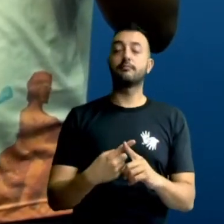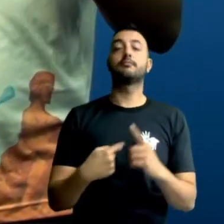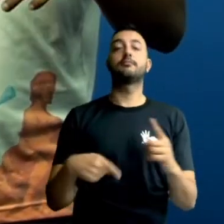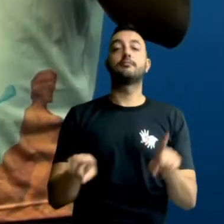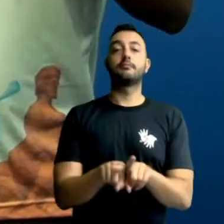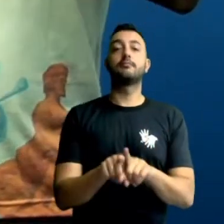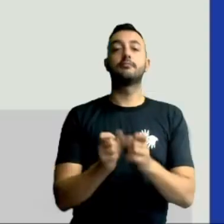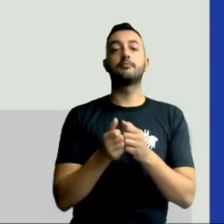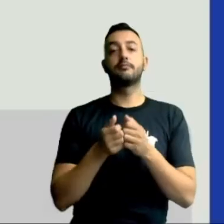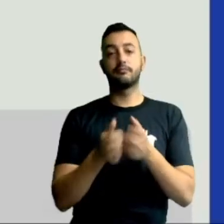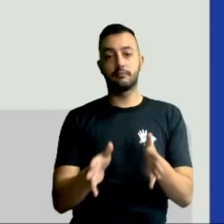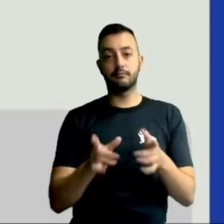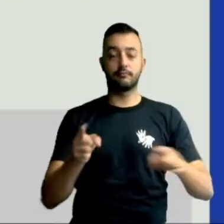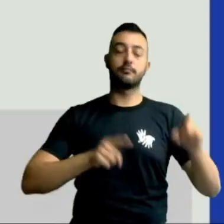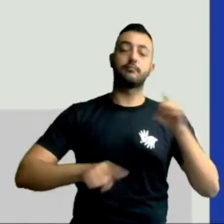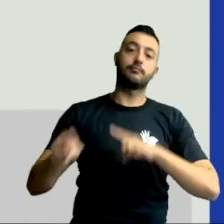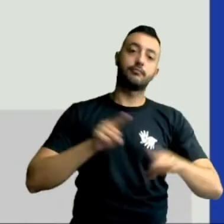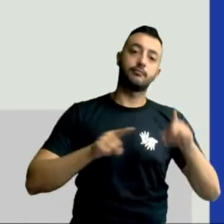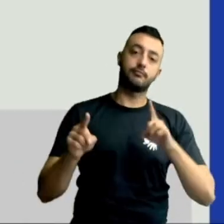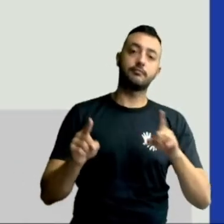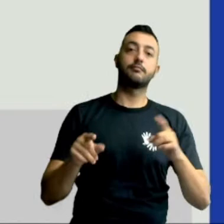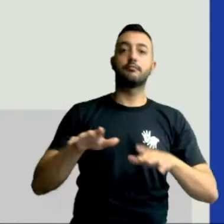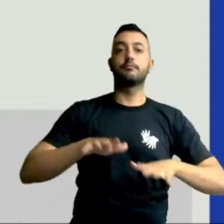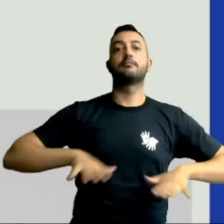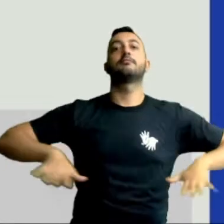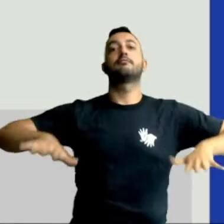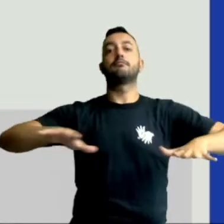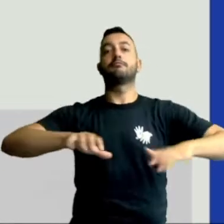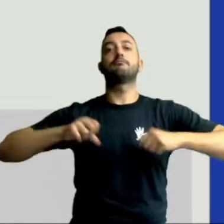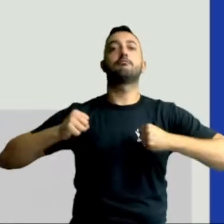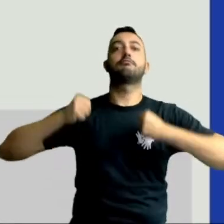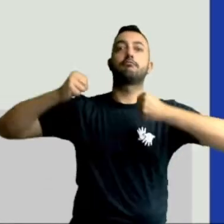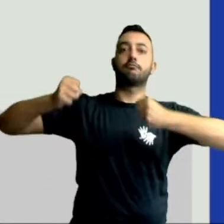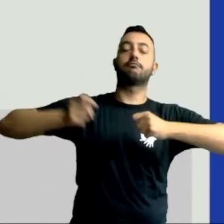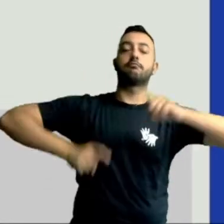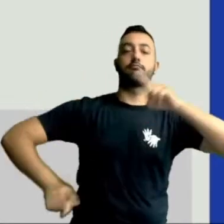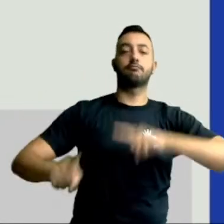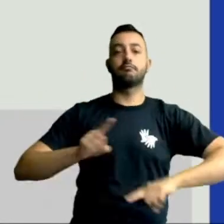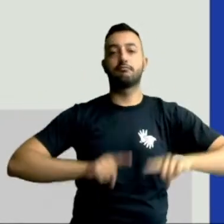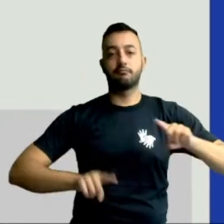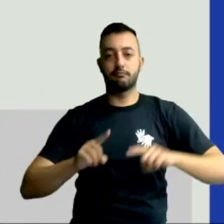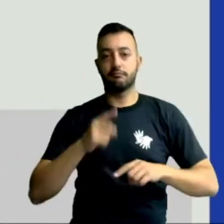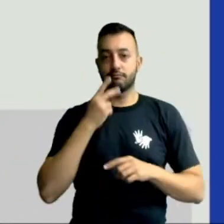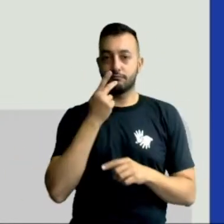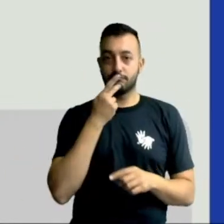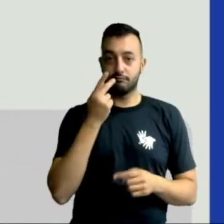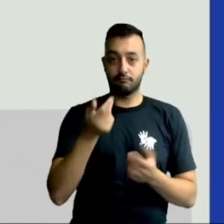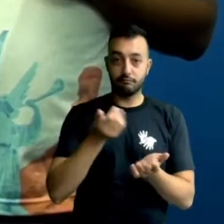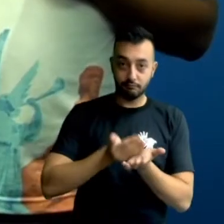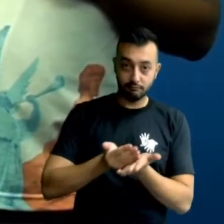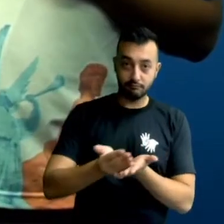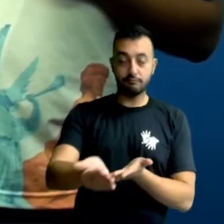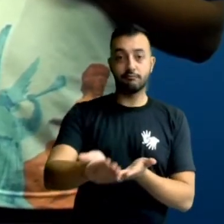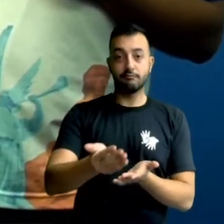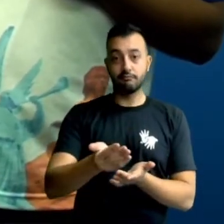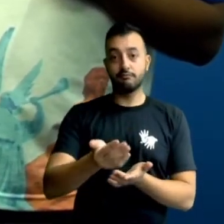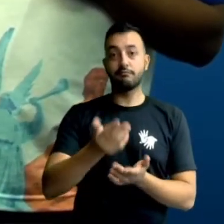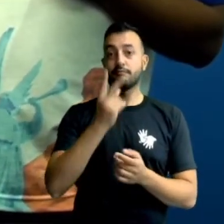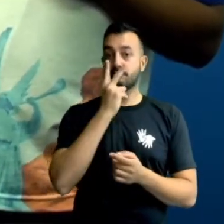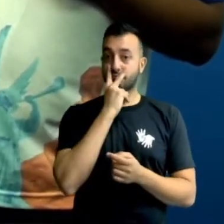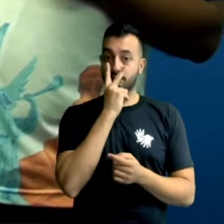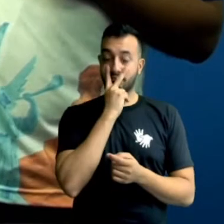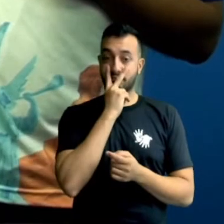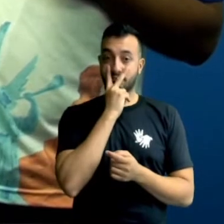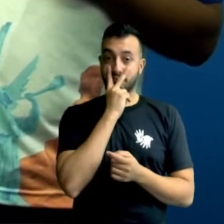ele começa a dominar um grande poderio de terras. Lembra quando eu falei lá no começo que a Vitória de